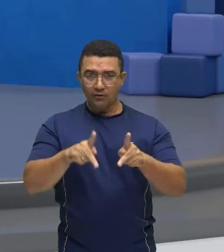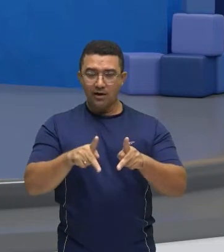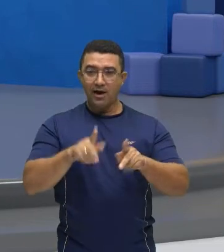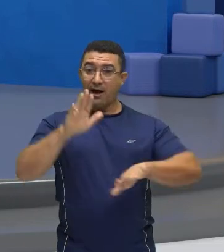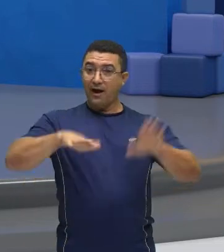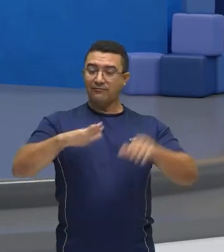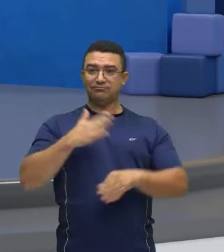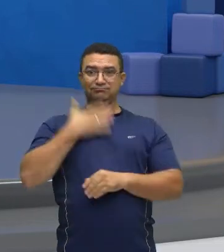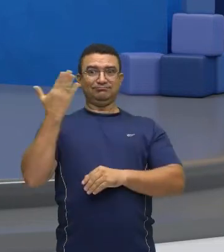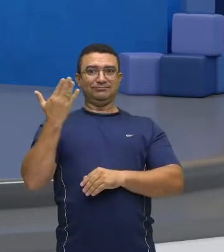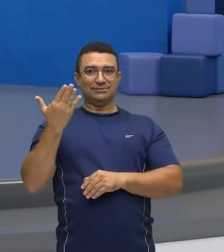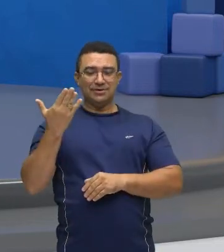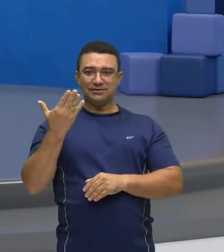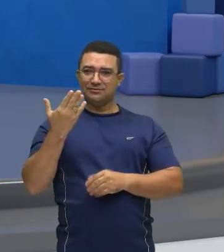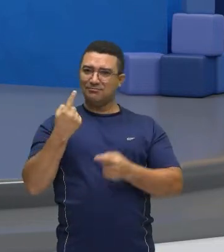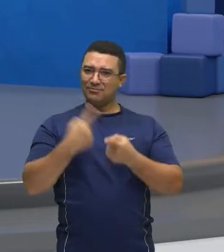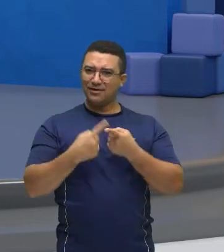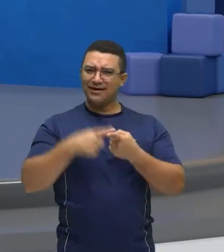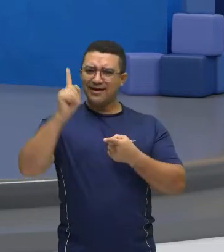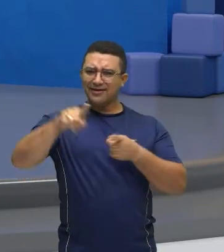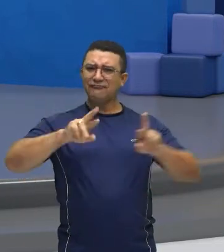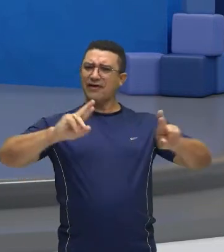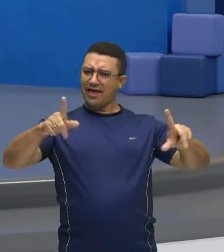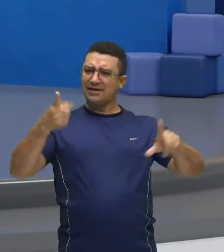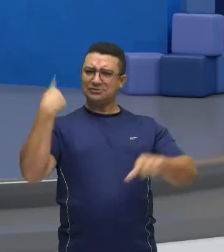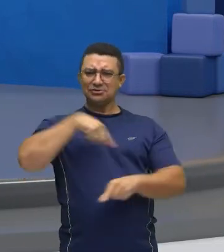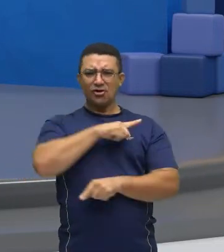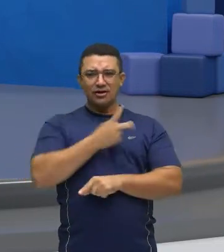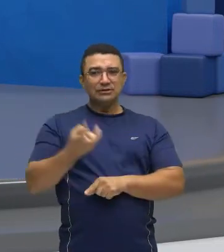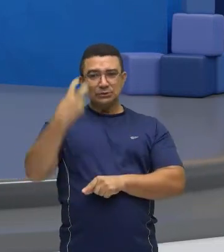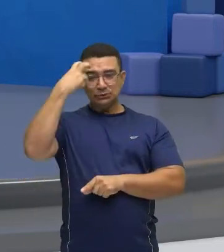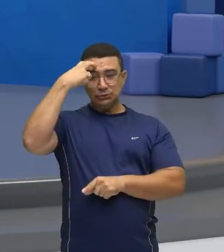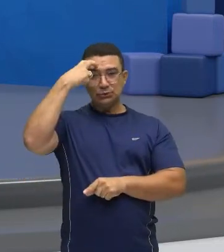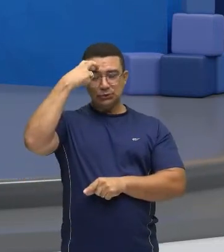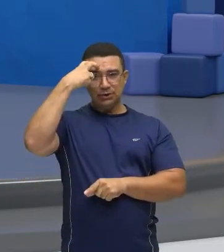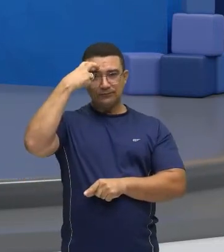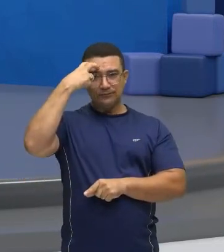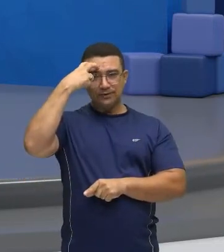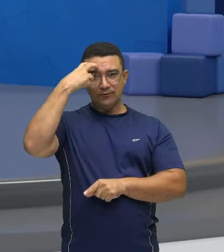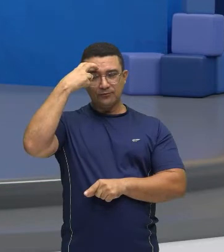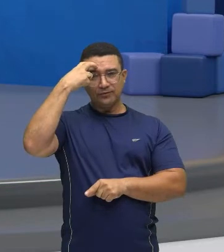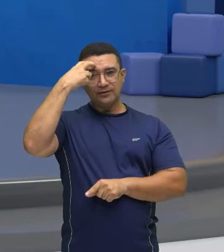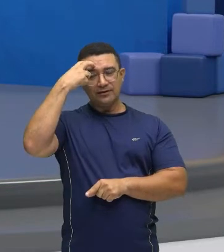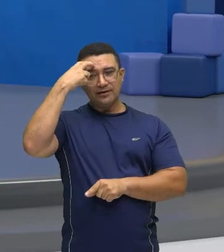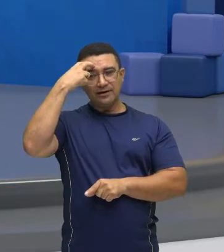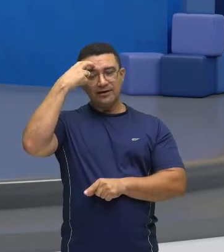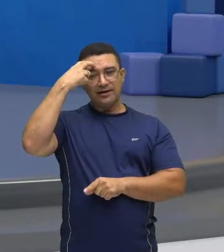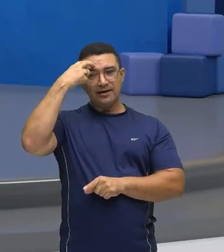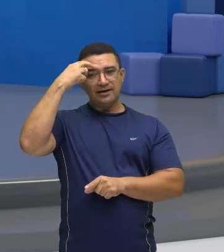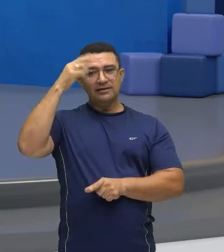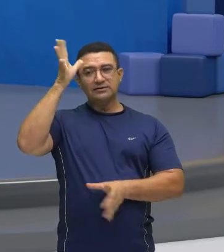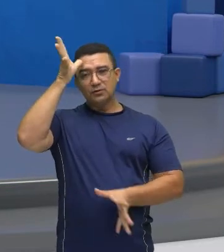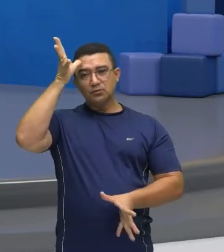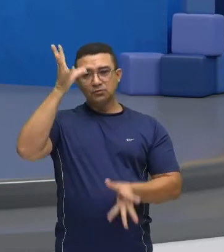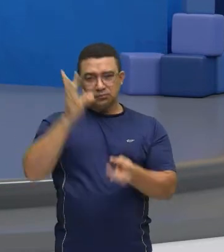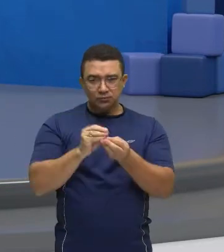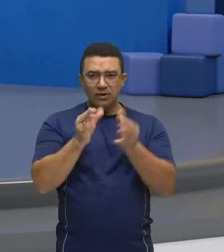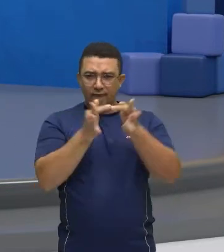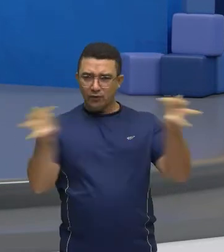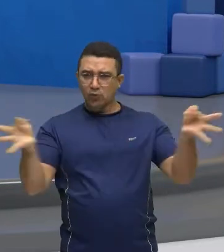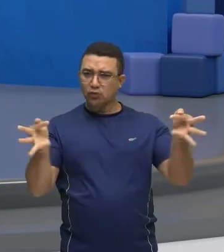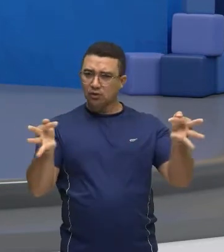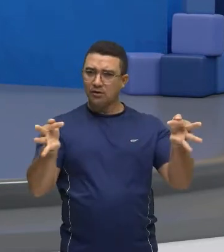essa estranheza porque não é muito comum. E os ditados populares, eles trazem um pouco da cultura de onde eles estão ali,